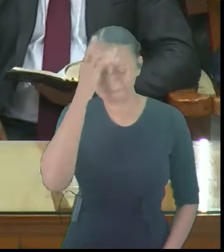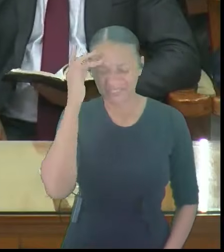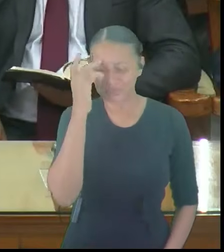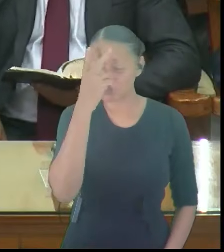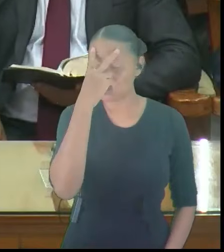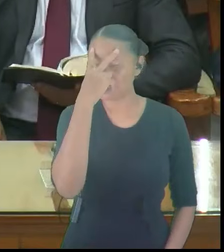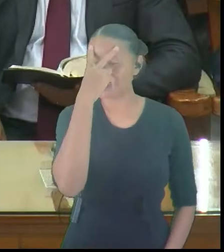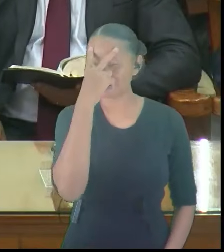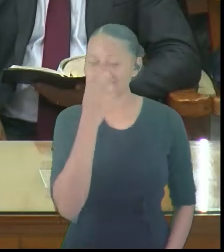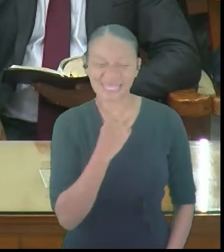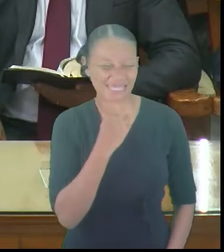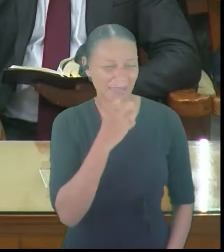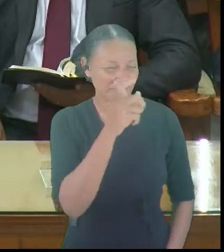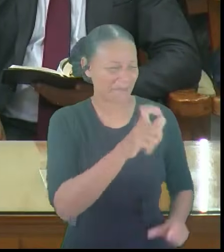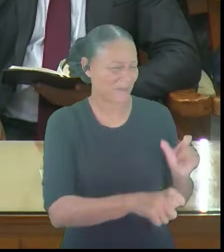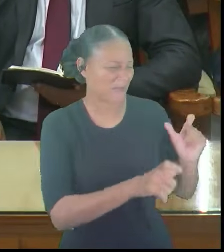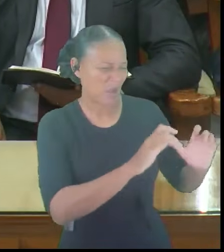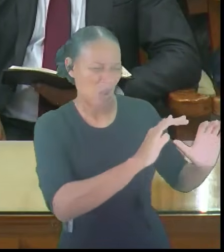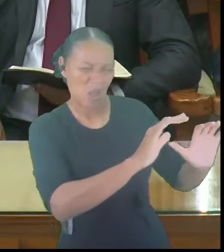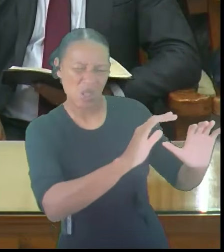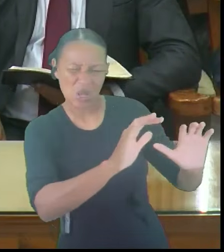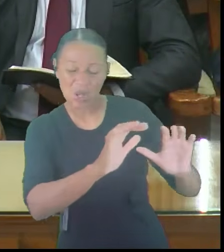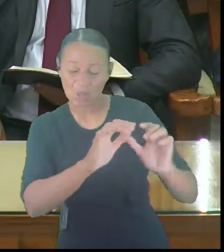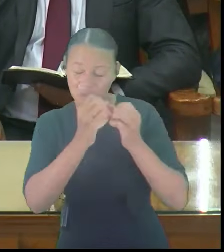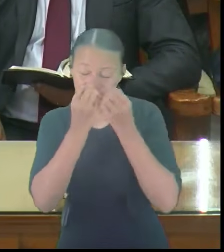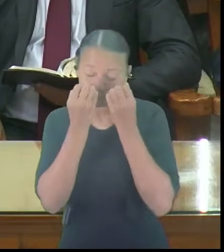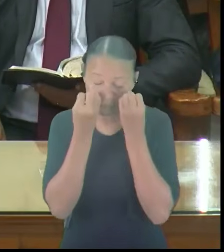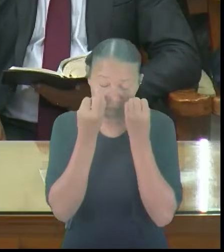foram curados numa noite.